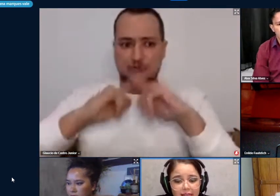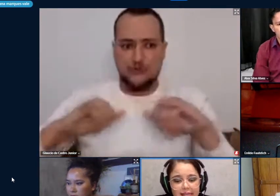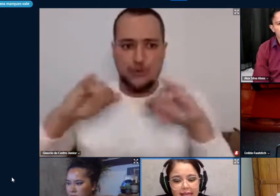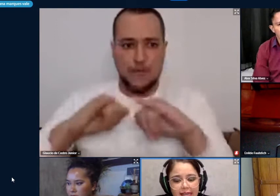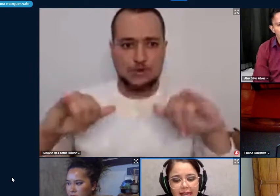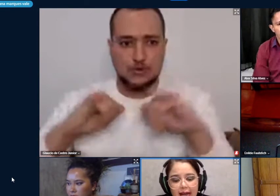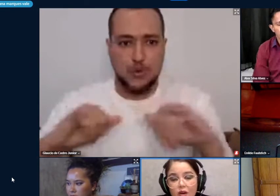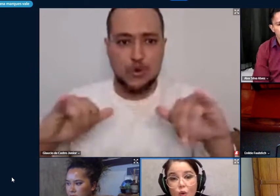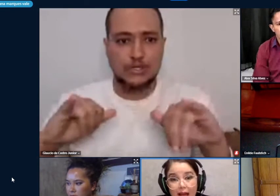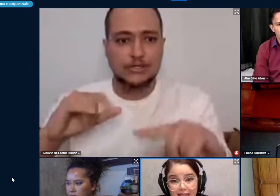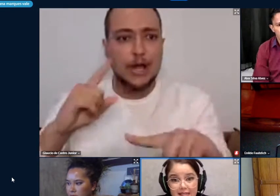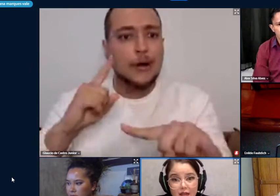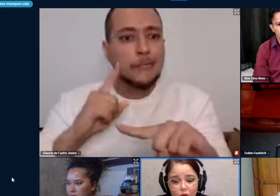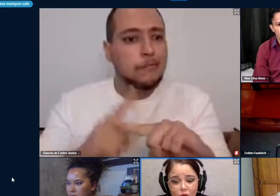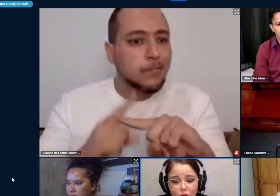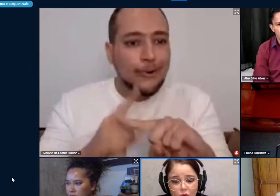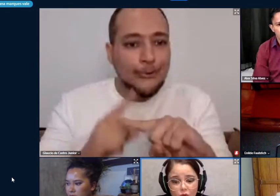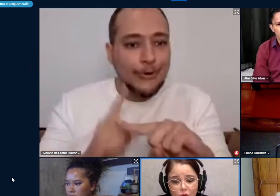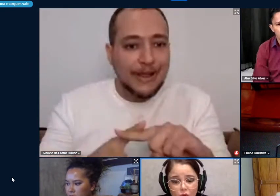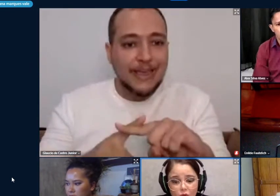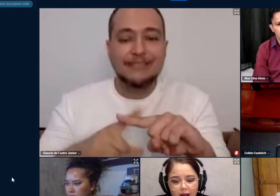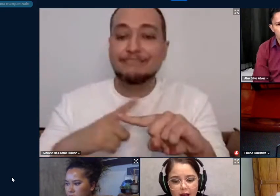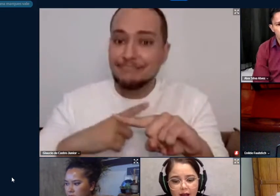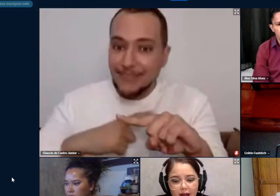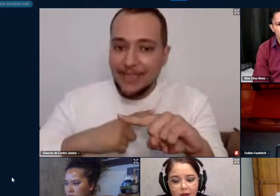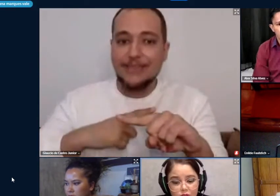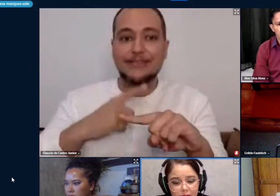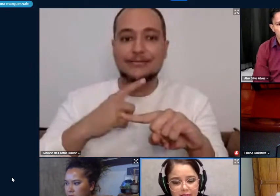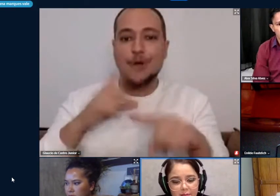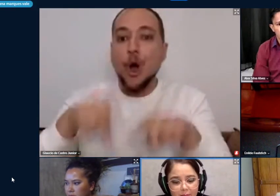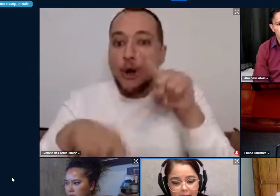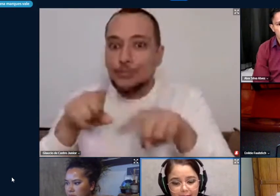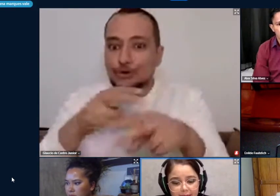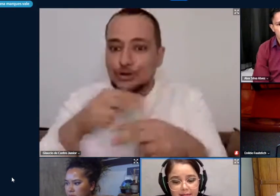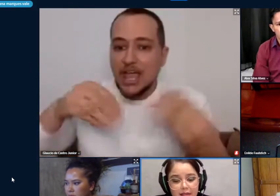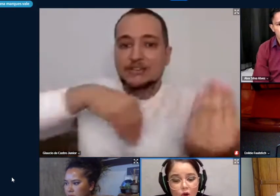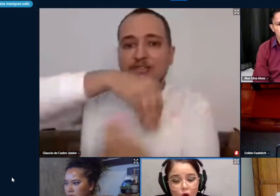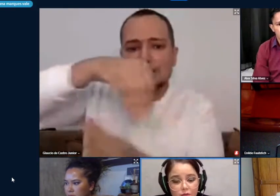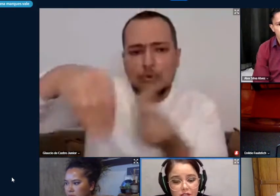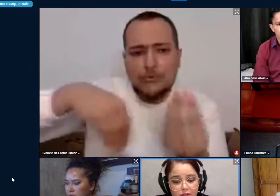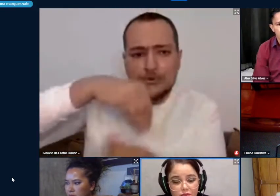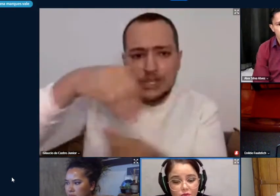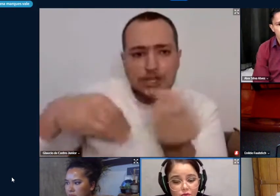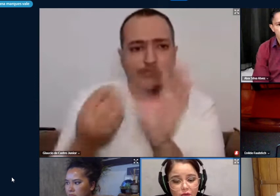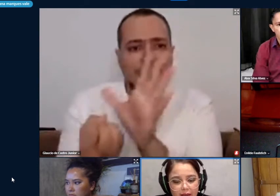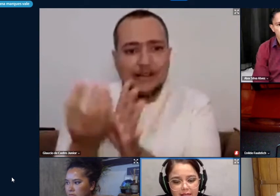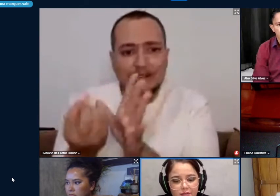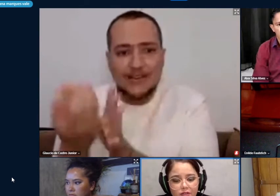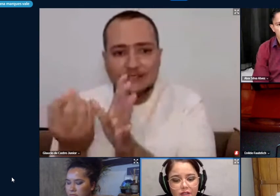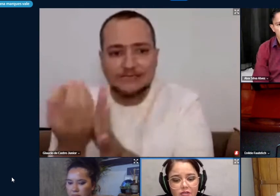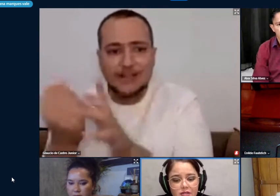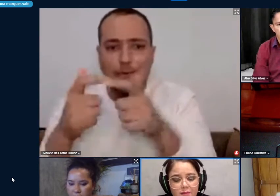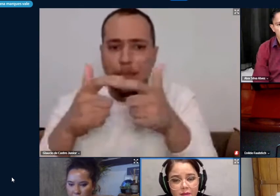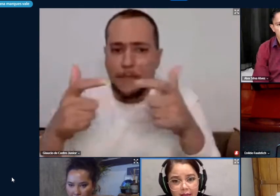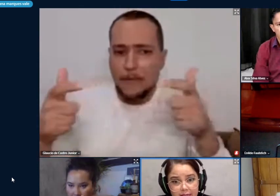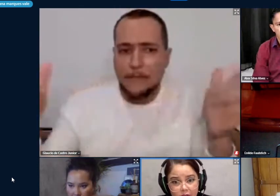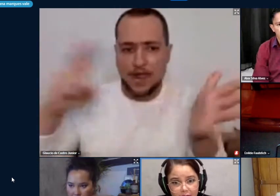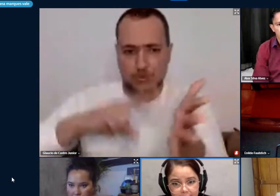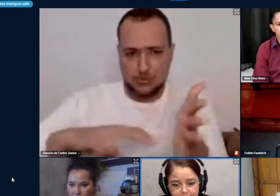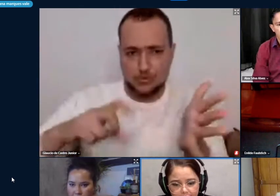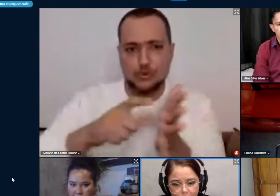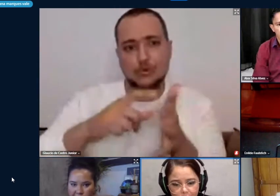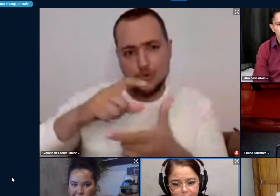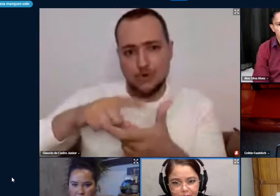pode ser ampliado e elencar quais são os principais objetos culturais envolvidos na